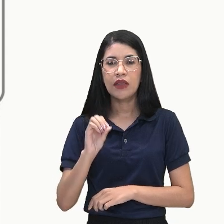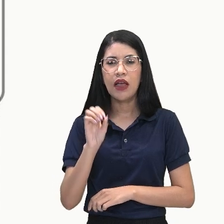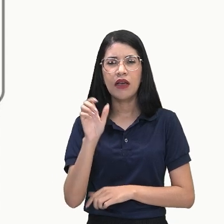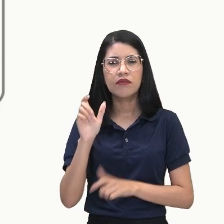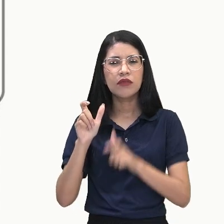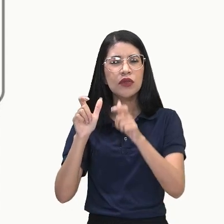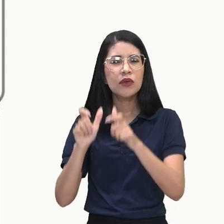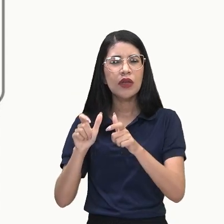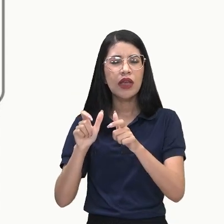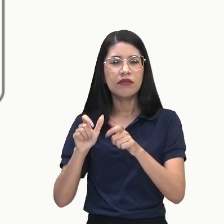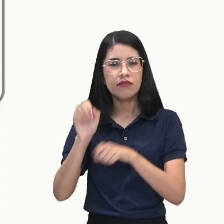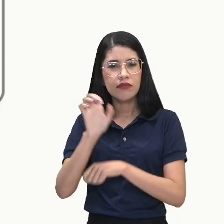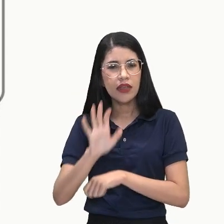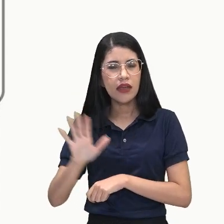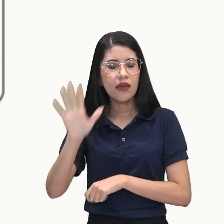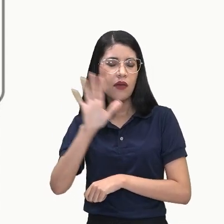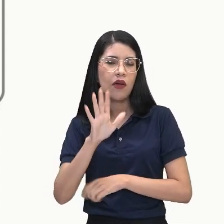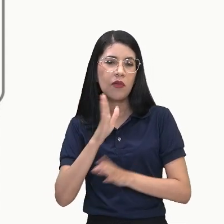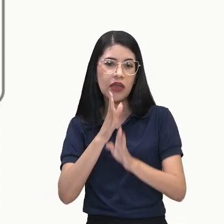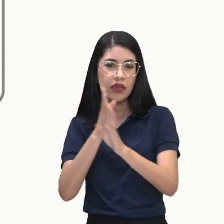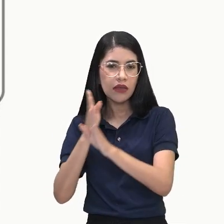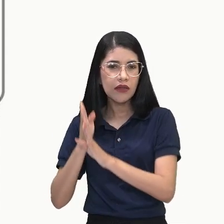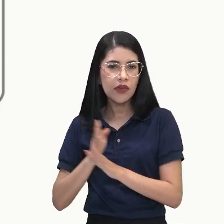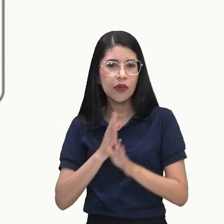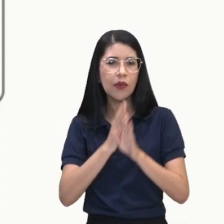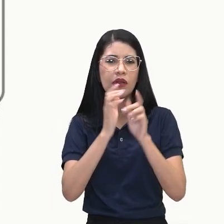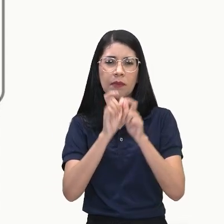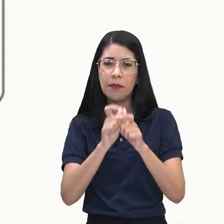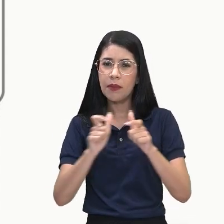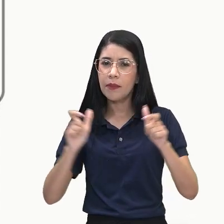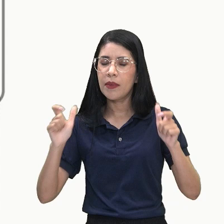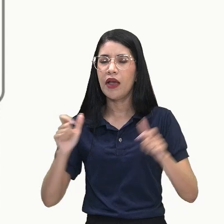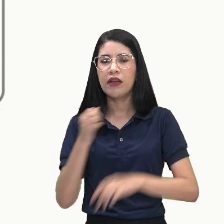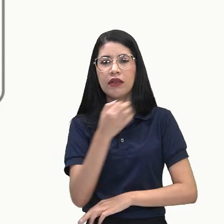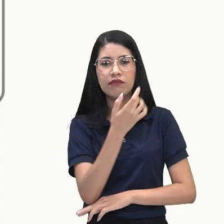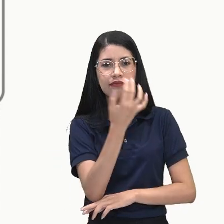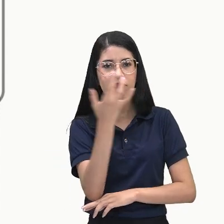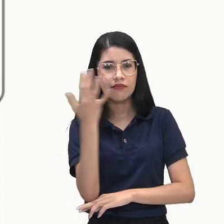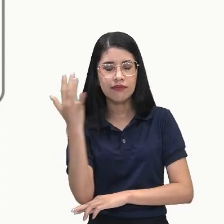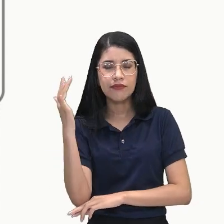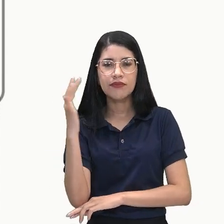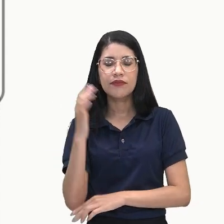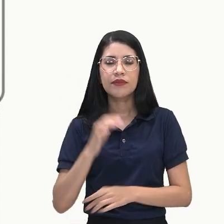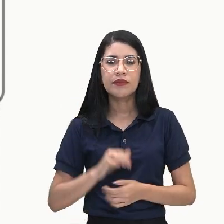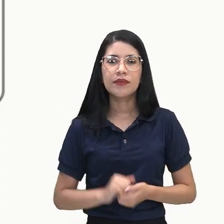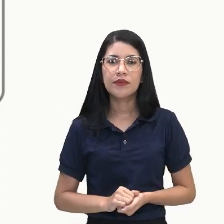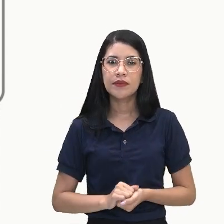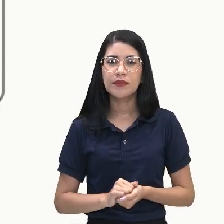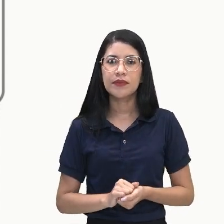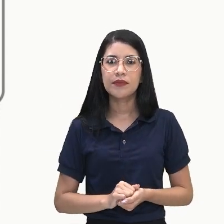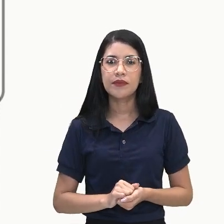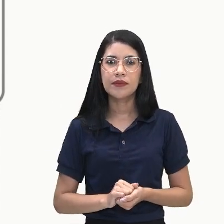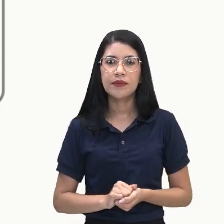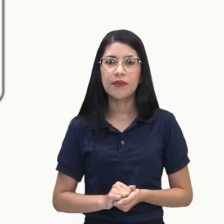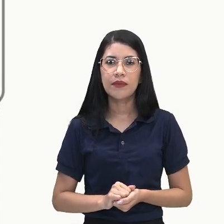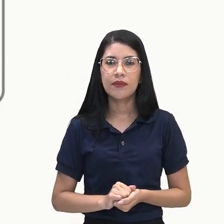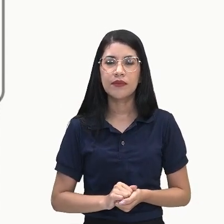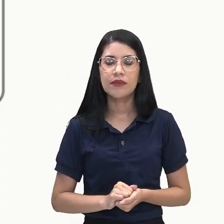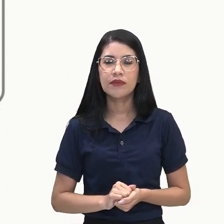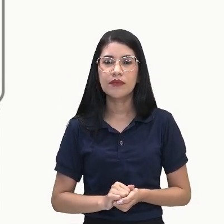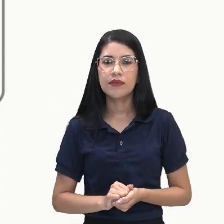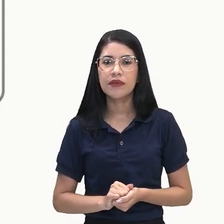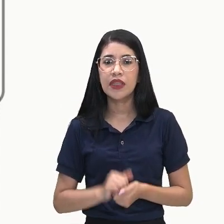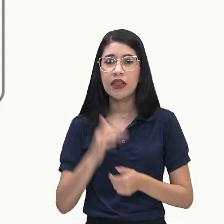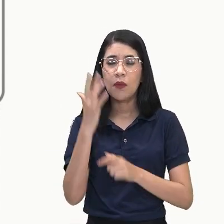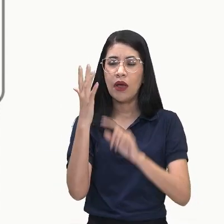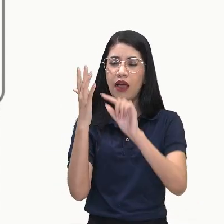por exemplo, onde tem muitas dessas plantas, tá? E aí a folha